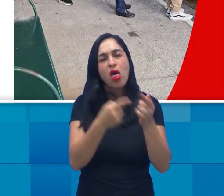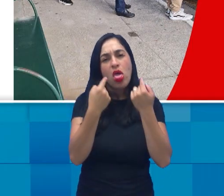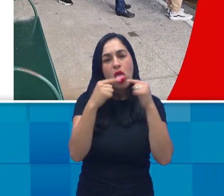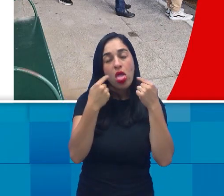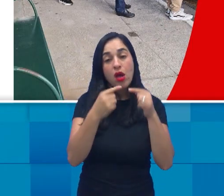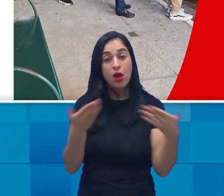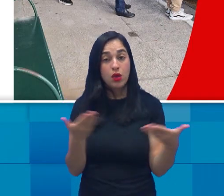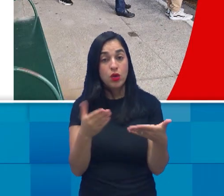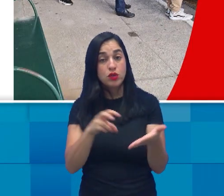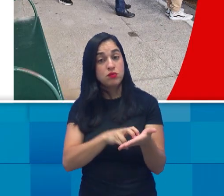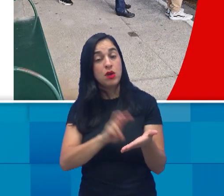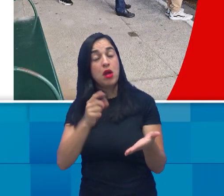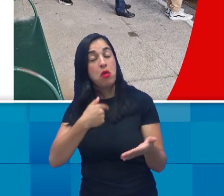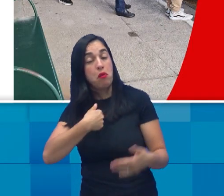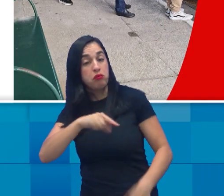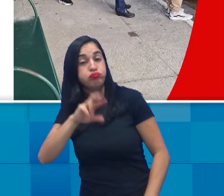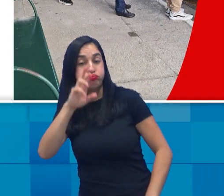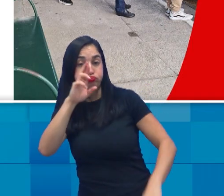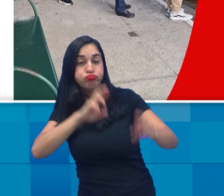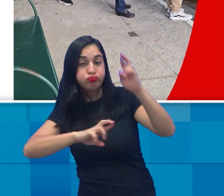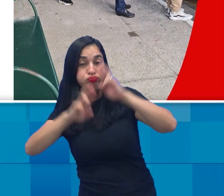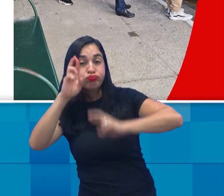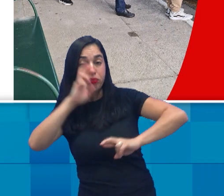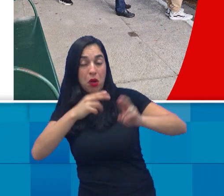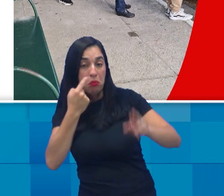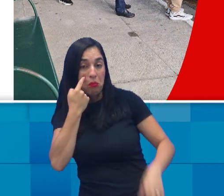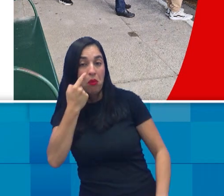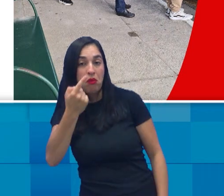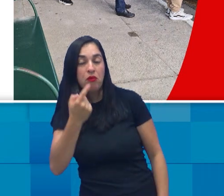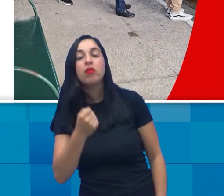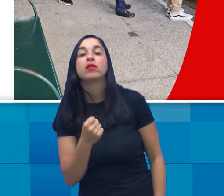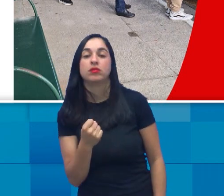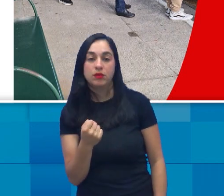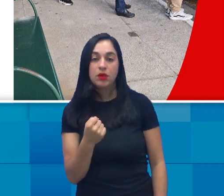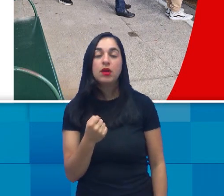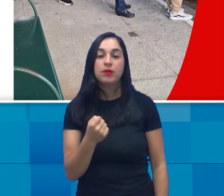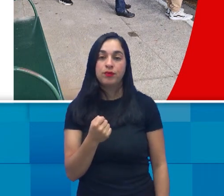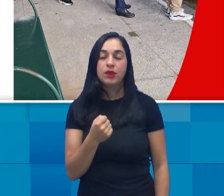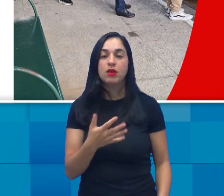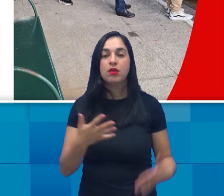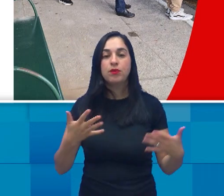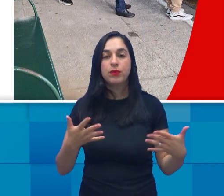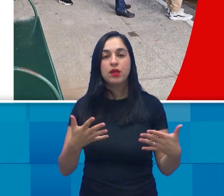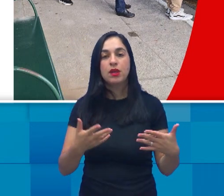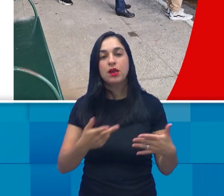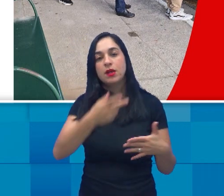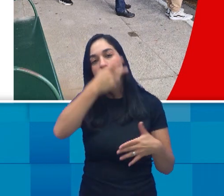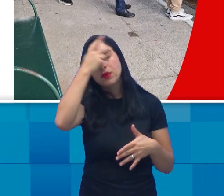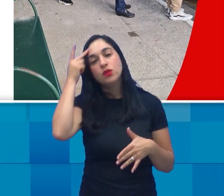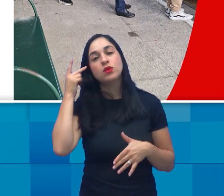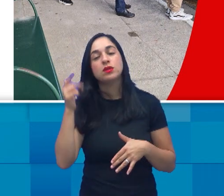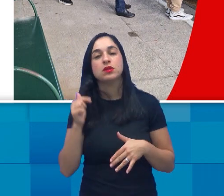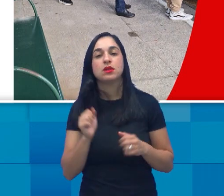lá para fiscalizar os números. As domésticas